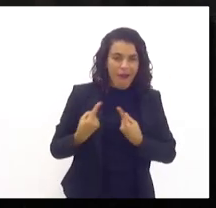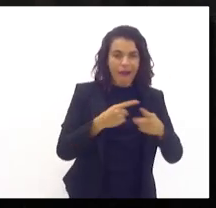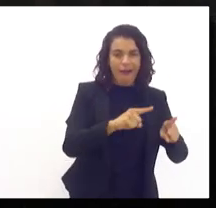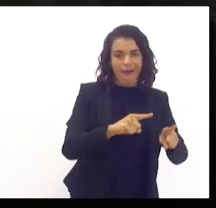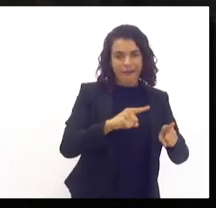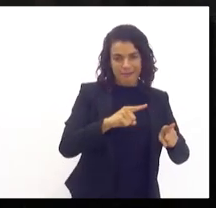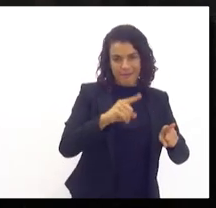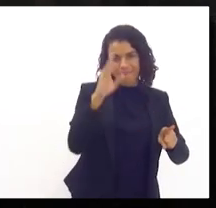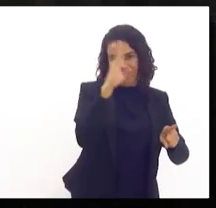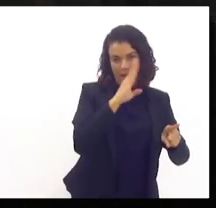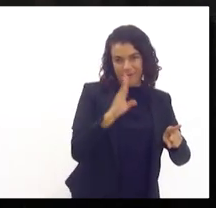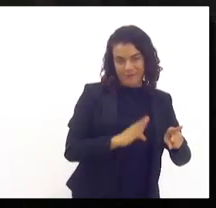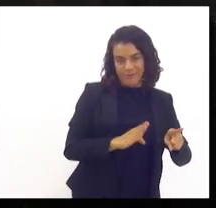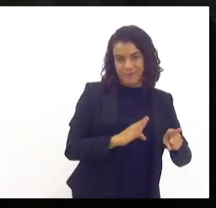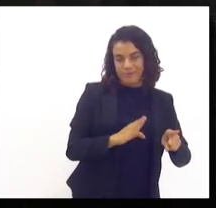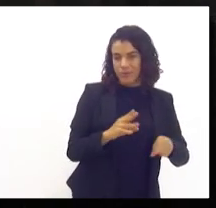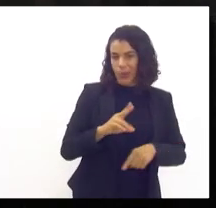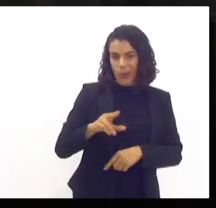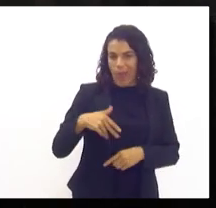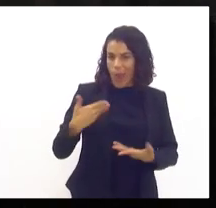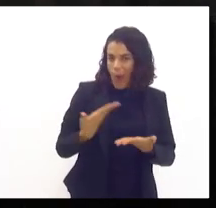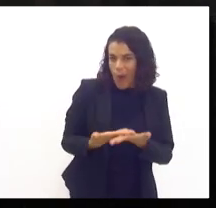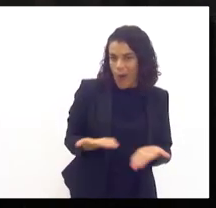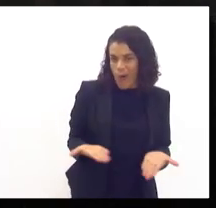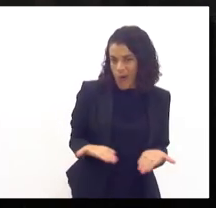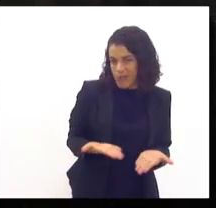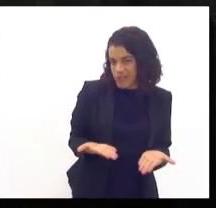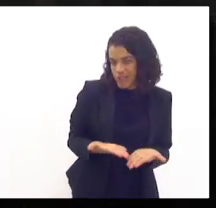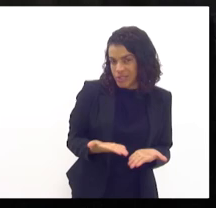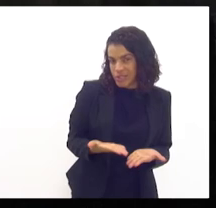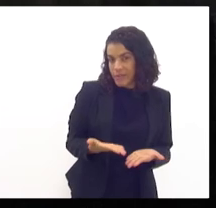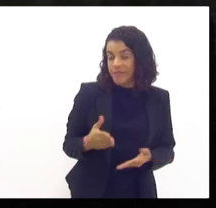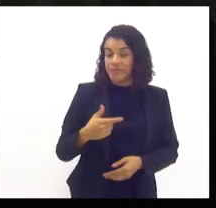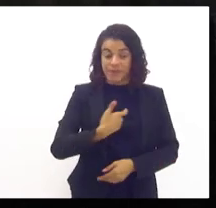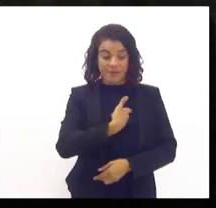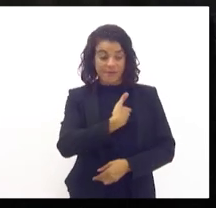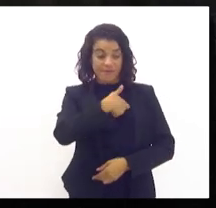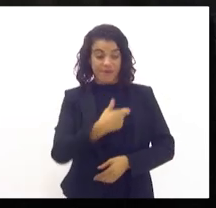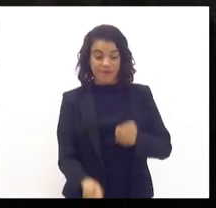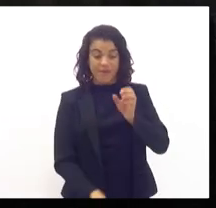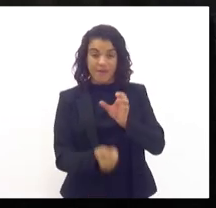povo brasileiro não é de hoje. Vargas cria a